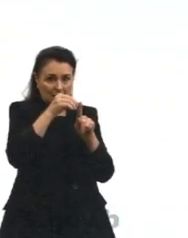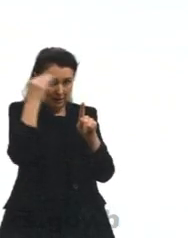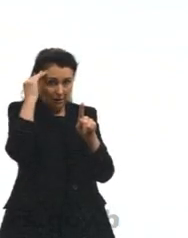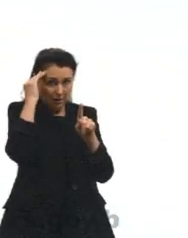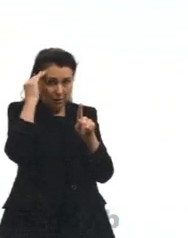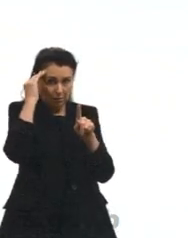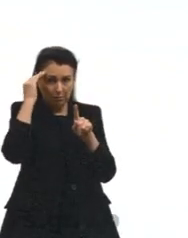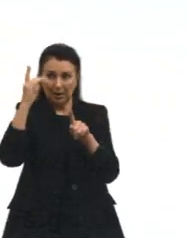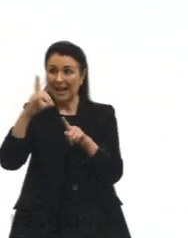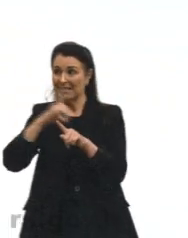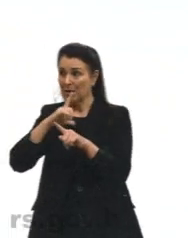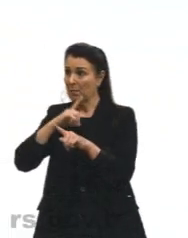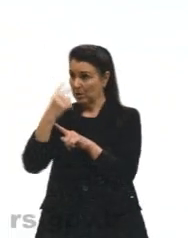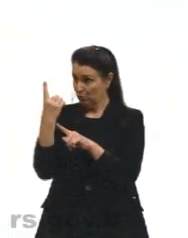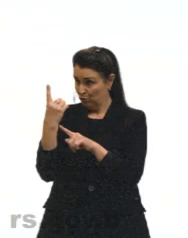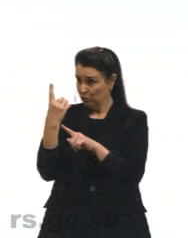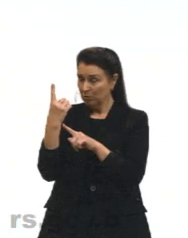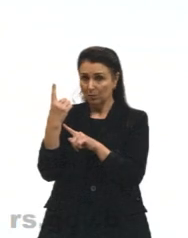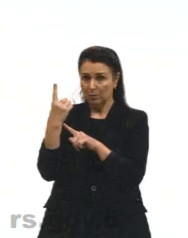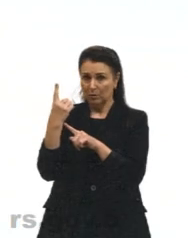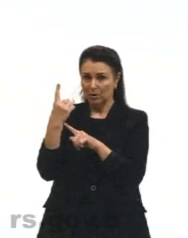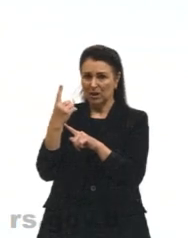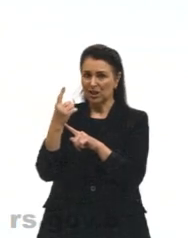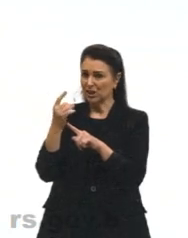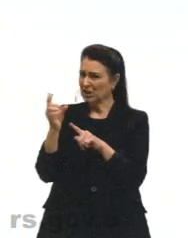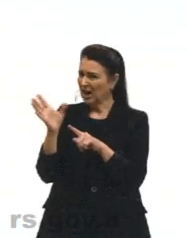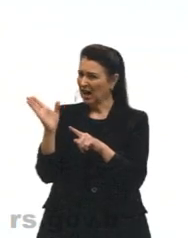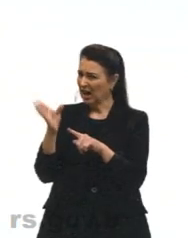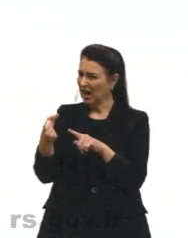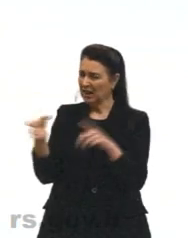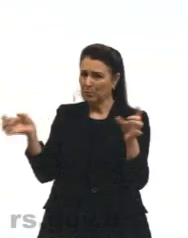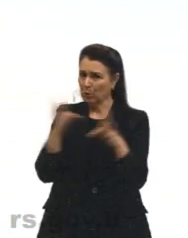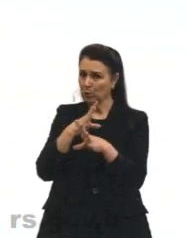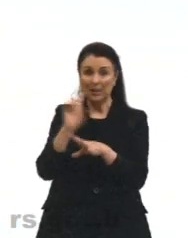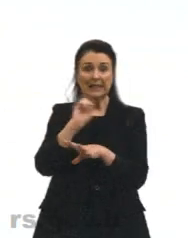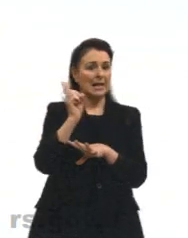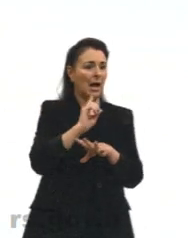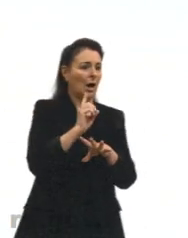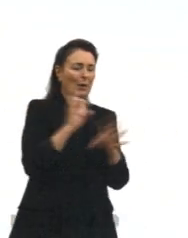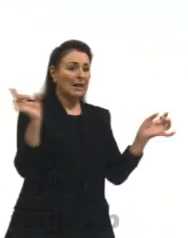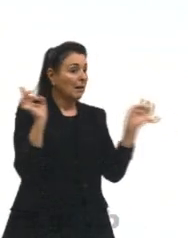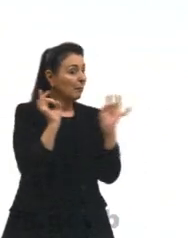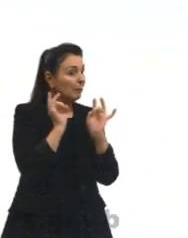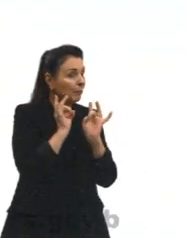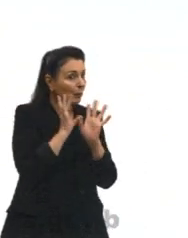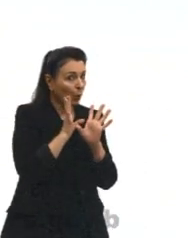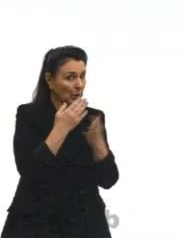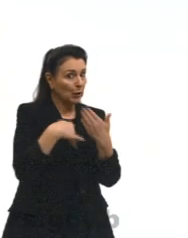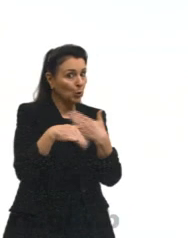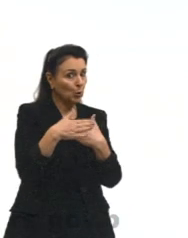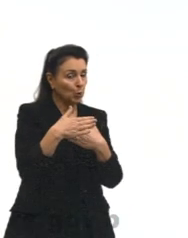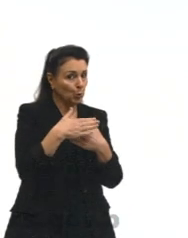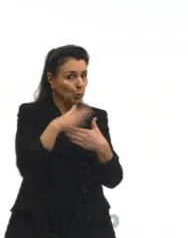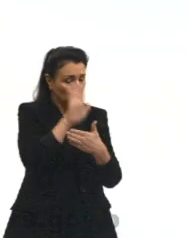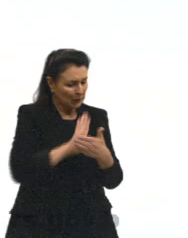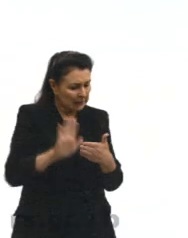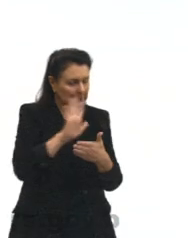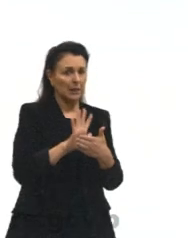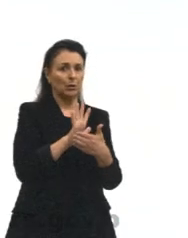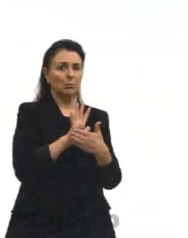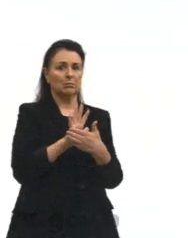tem mais de uma Peça já vem montado é inteiriço tenho quase certeza de que é interiço